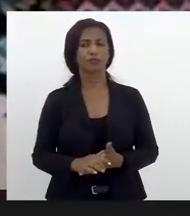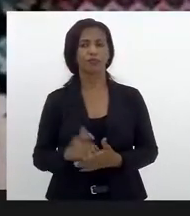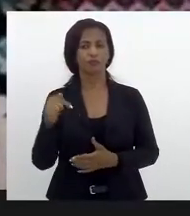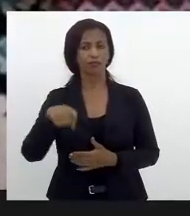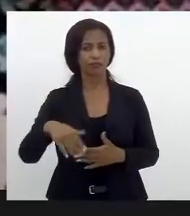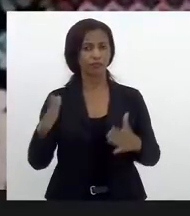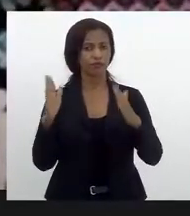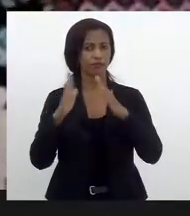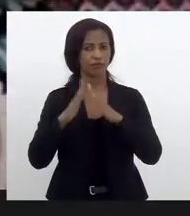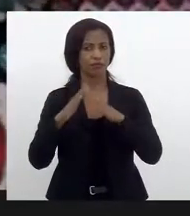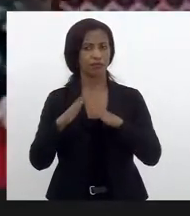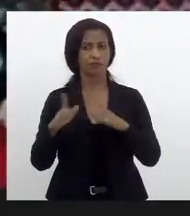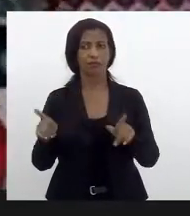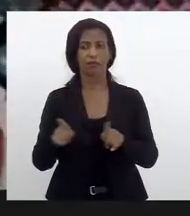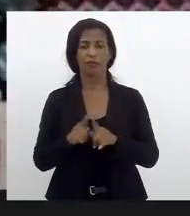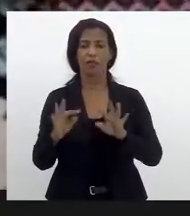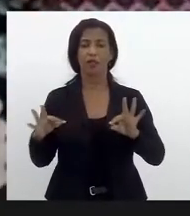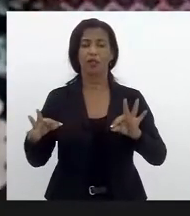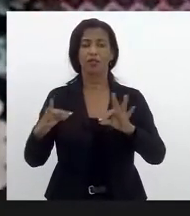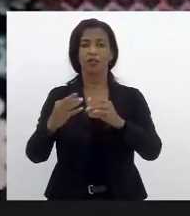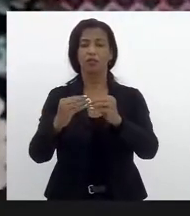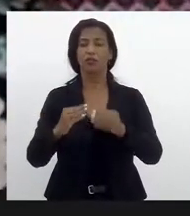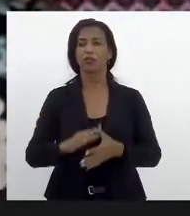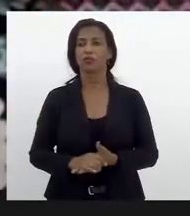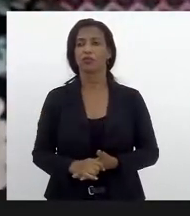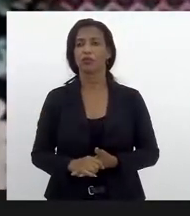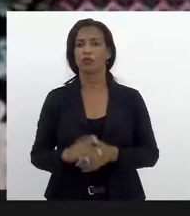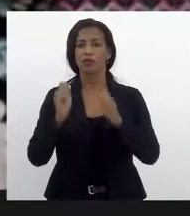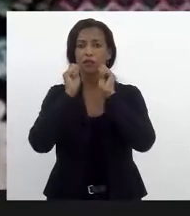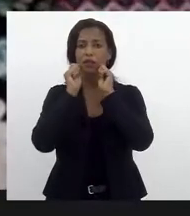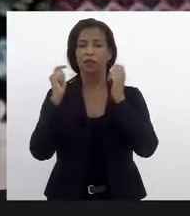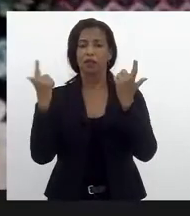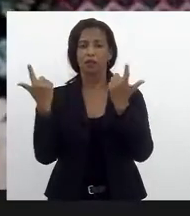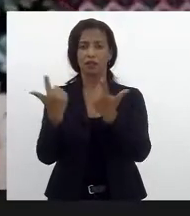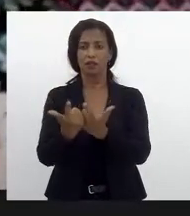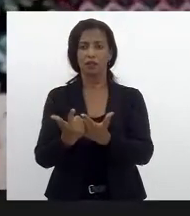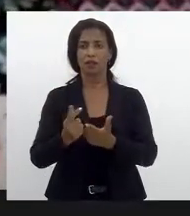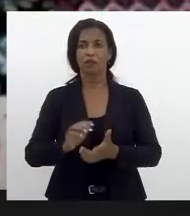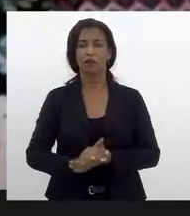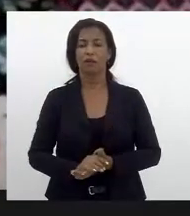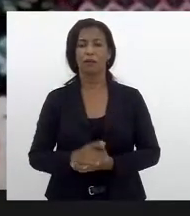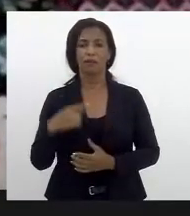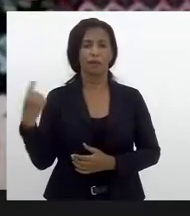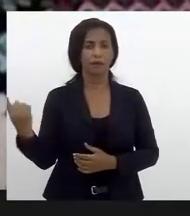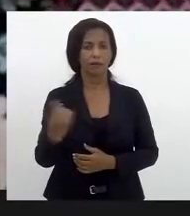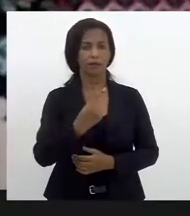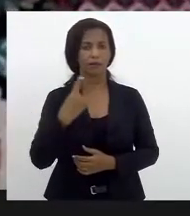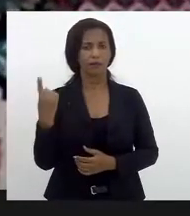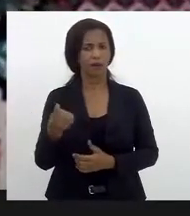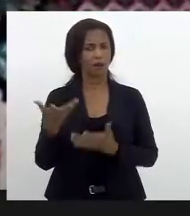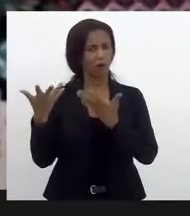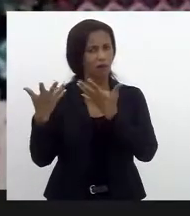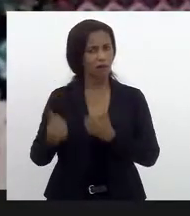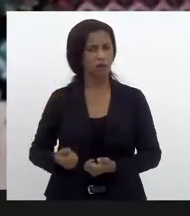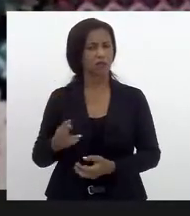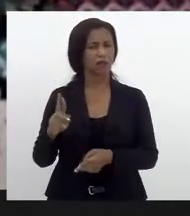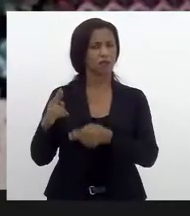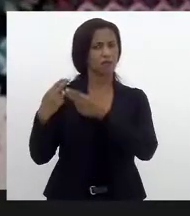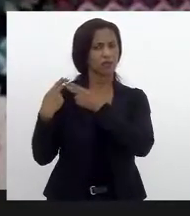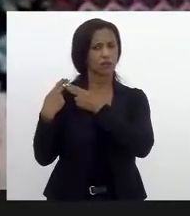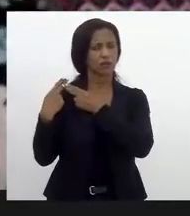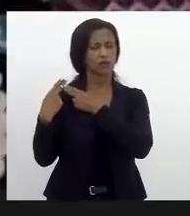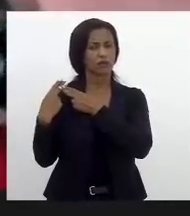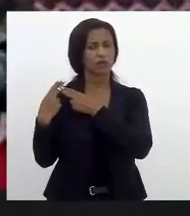dessa casa e de toda a Assembleia Legislativa para que a gente assuma a